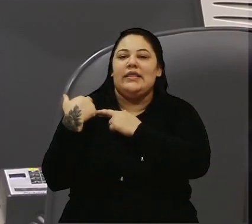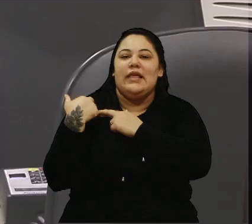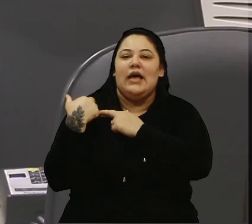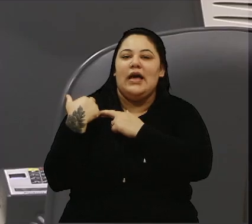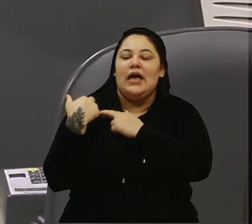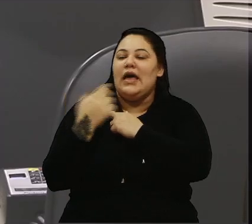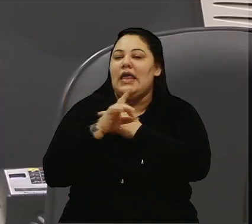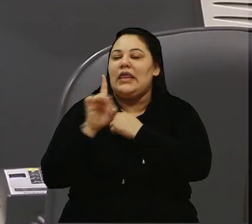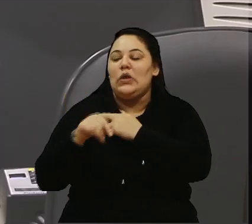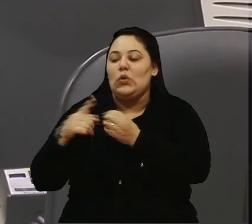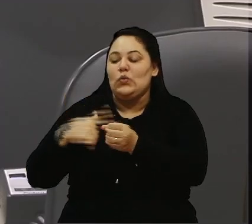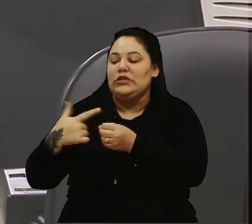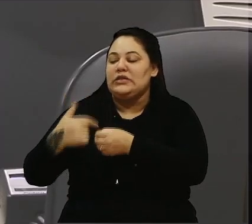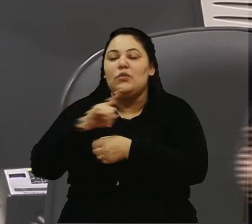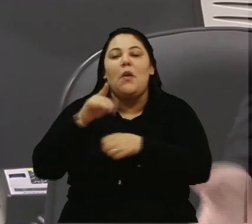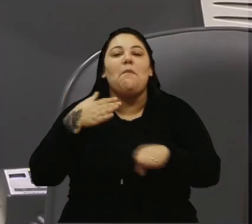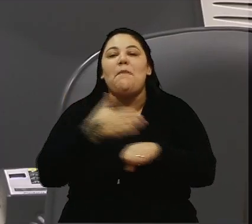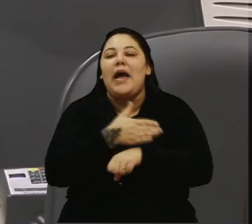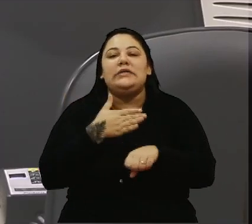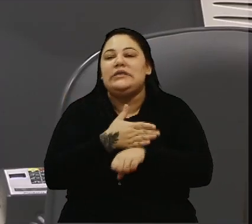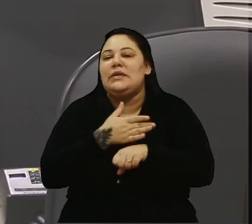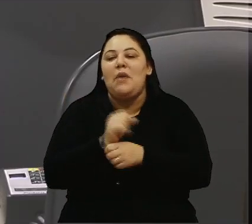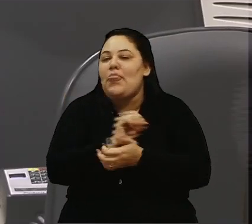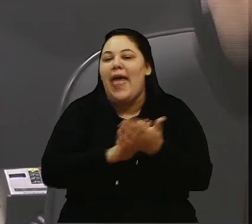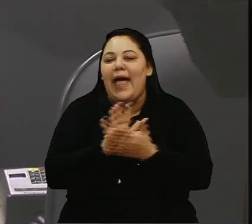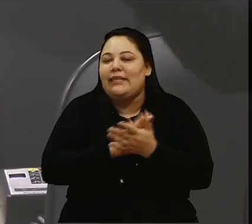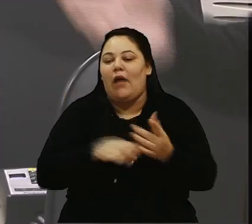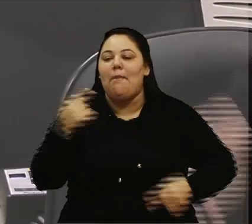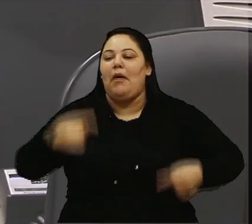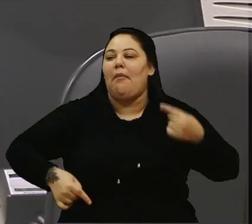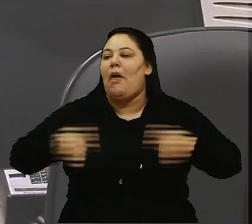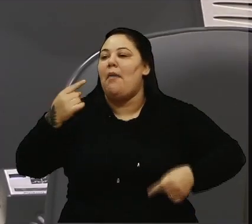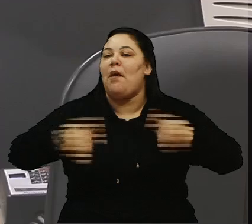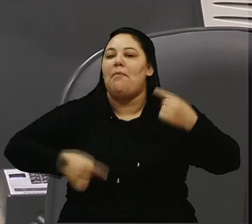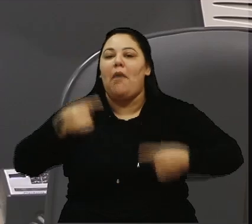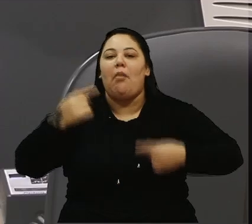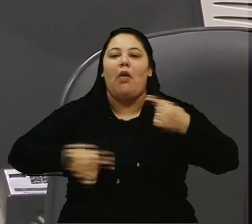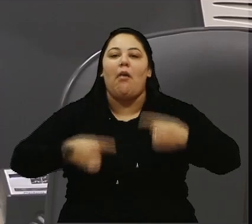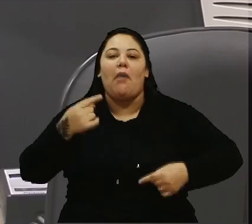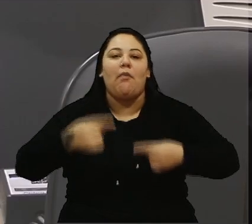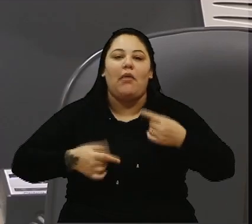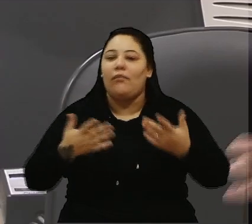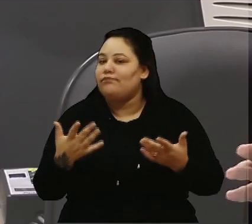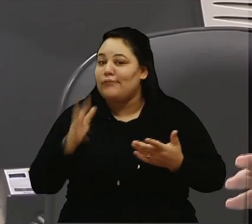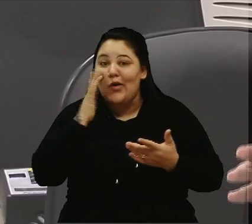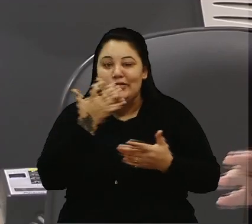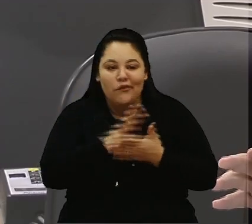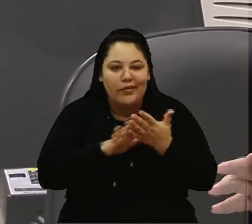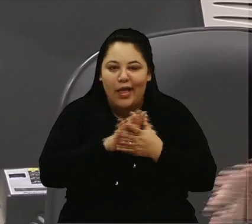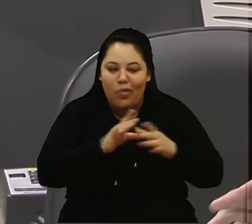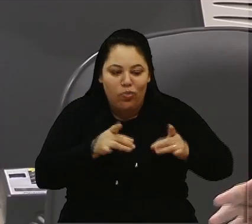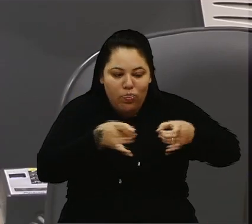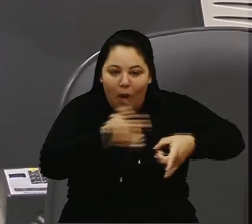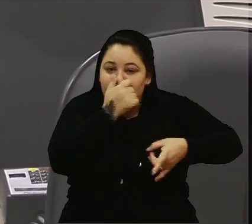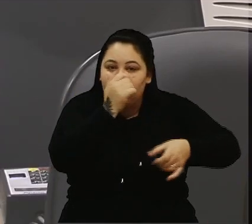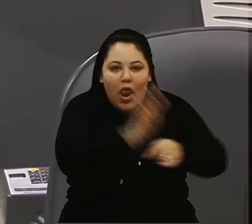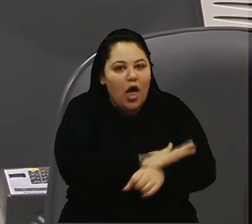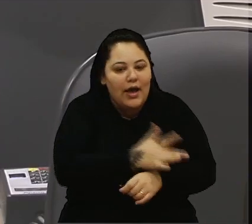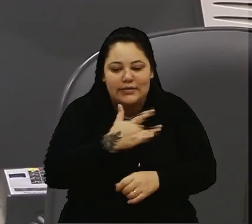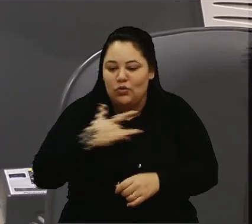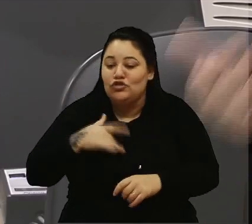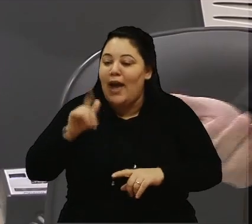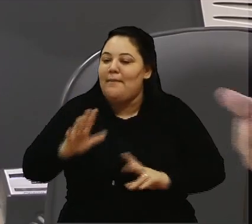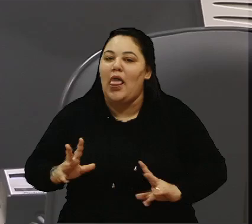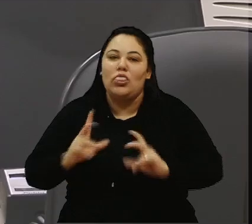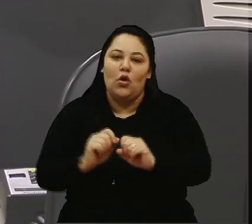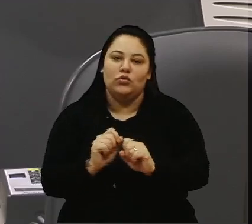de audiência pública nenhuma, e a gente vai ficar ainda na discussão e com os leitos ocupados com grande parte dos municípios. A saúde ela tem que ser para todos, independente,